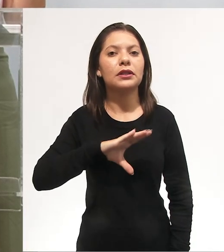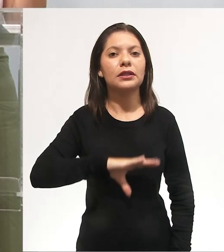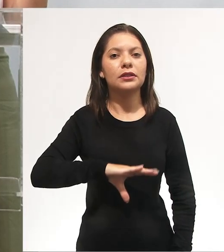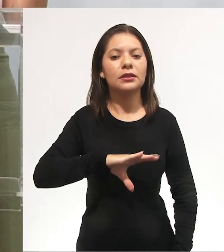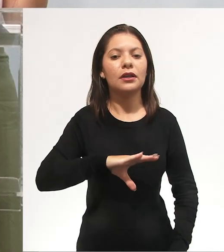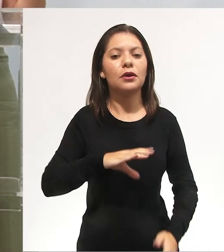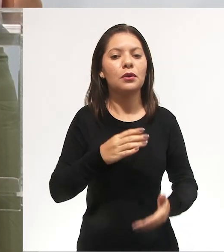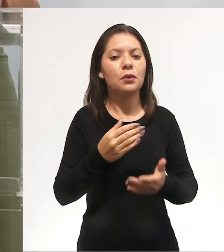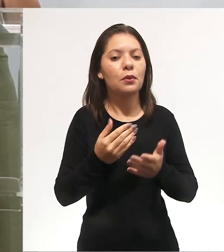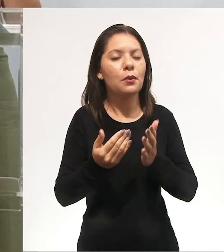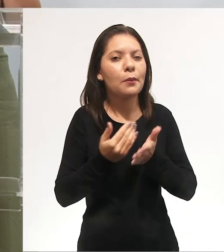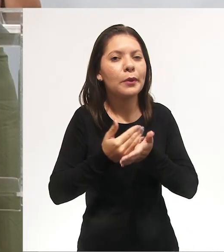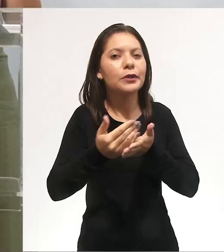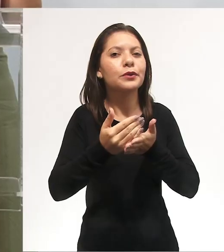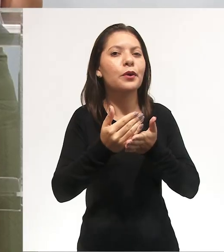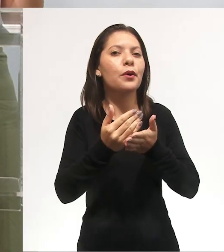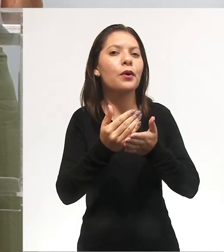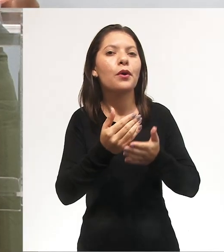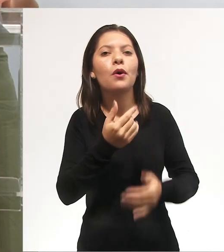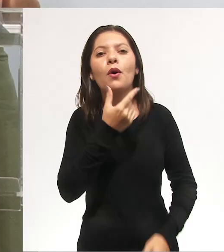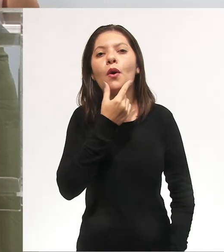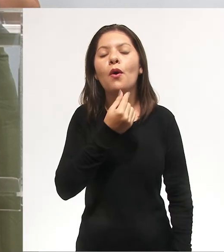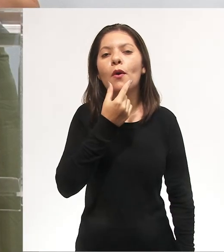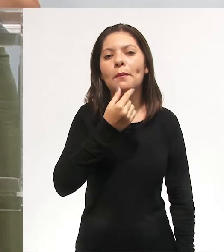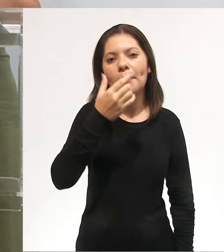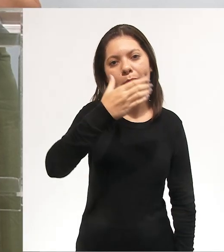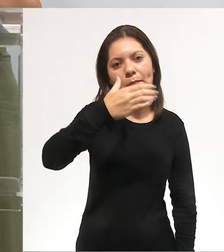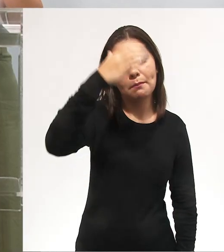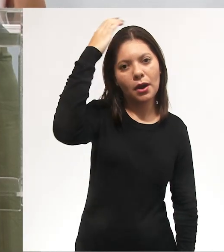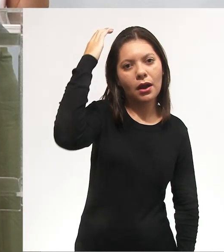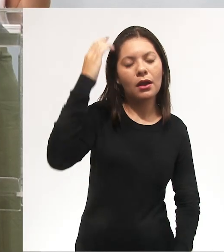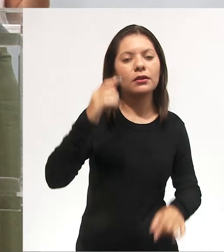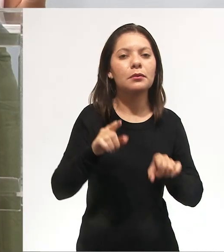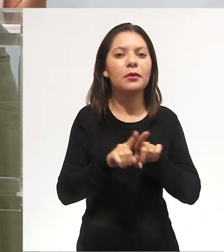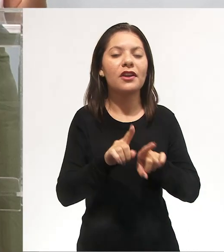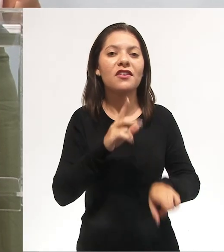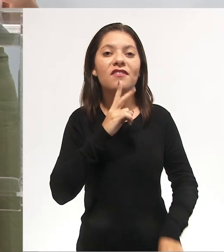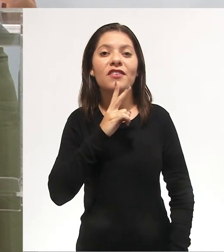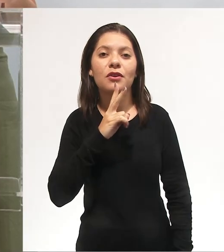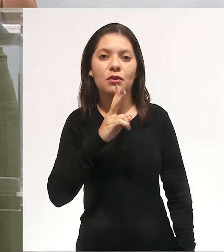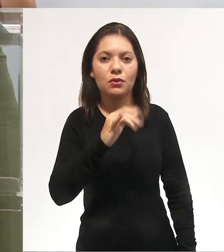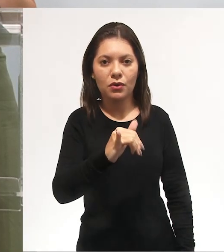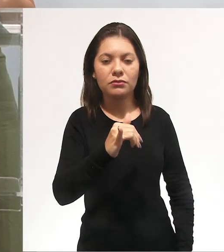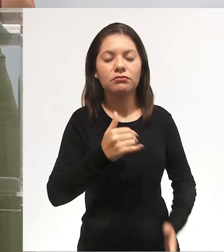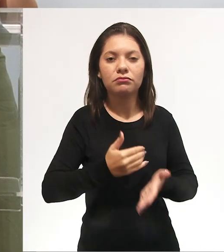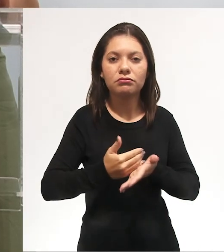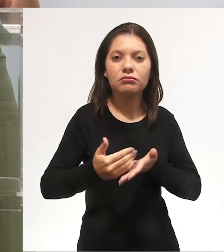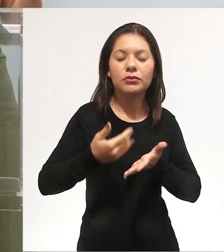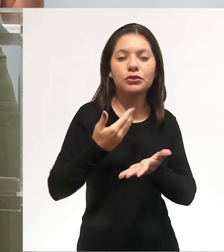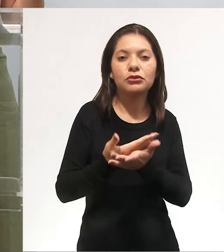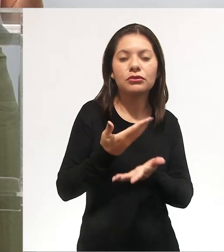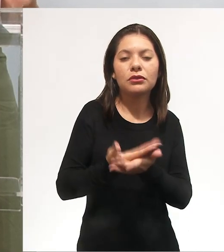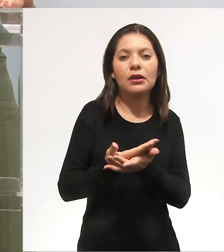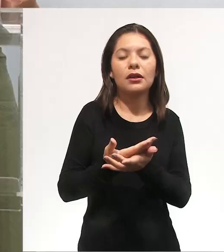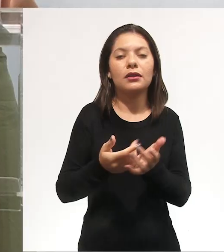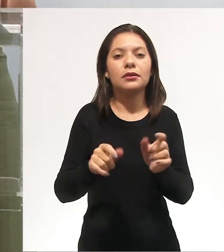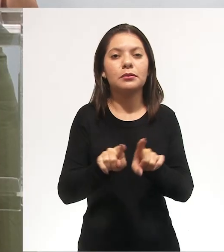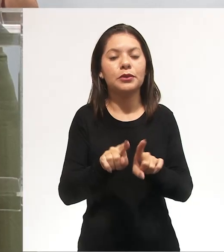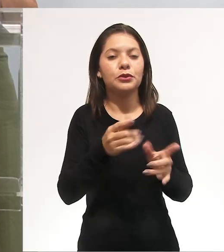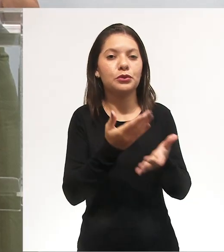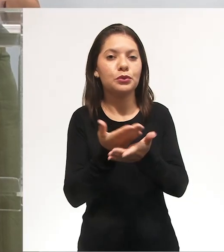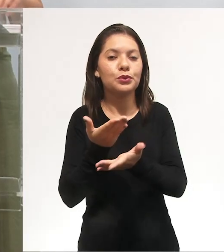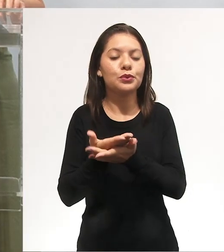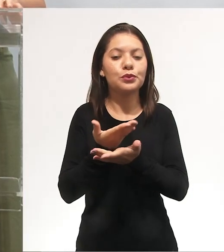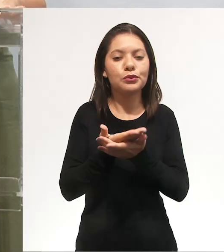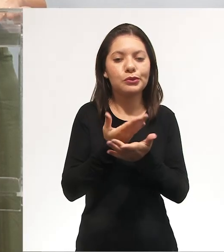dos estudos de Vygotsky e Bakhtin, a abordagem reflexiva a partir dos estudos da linguística textual,